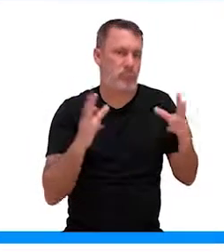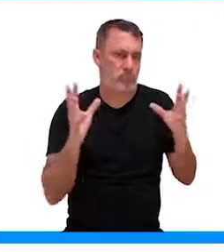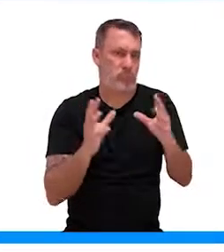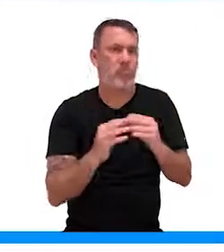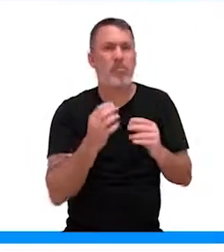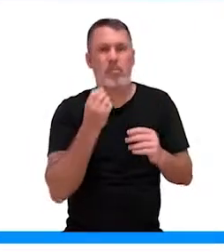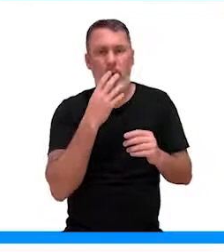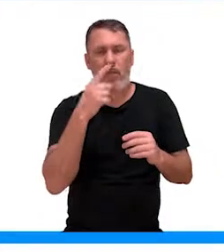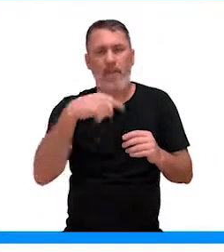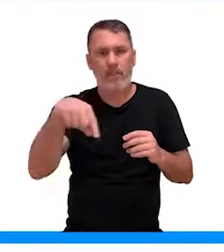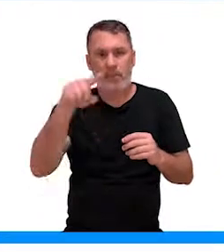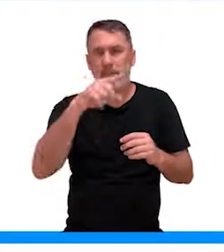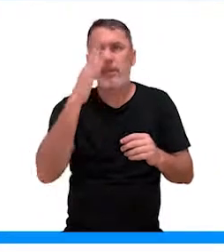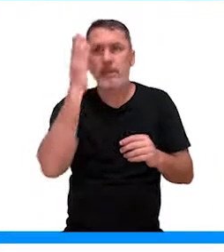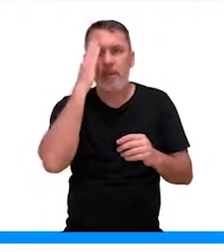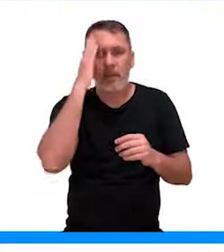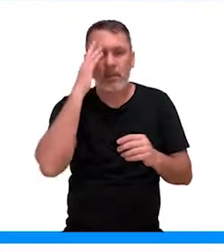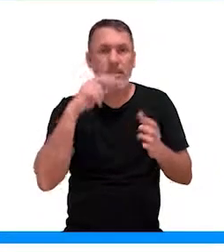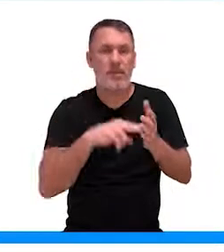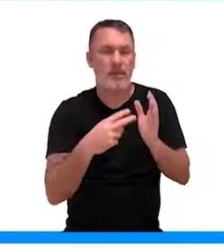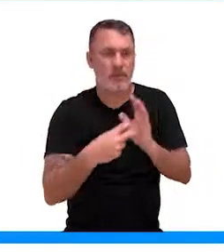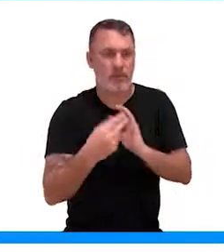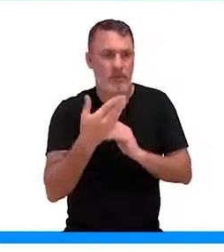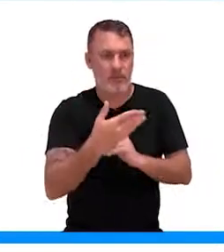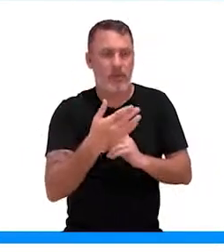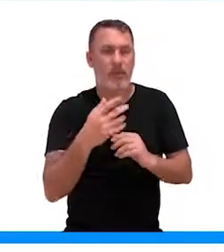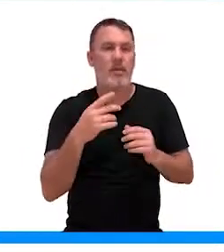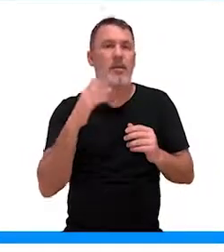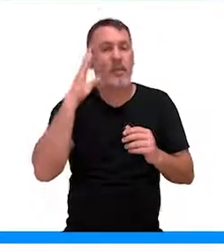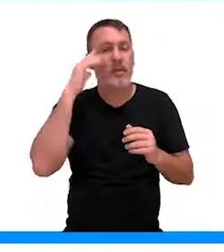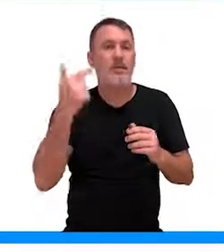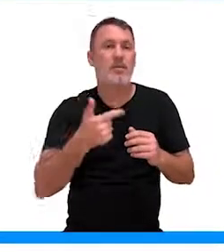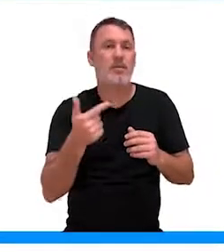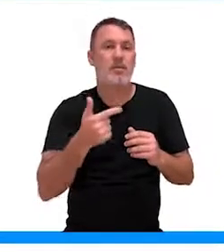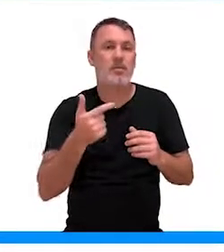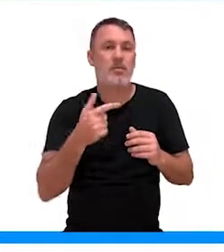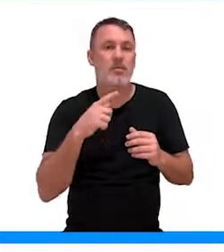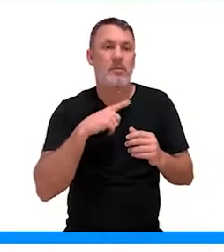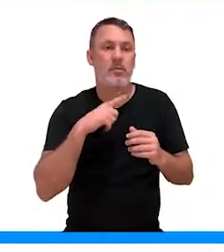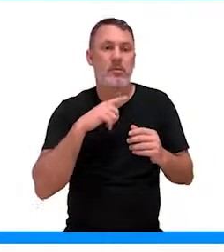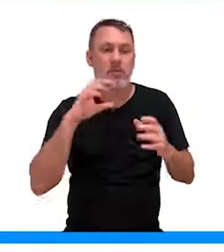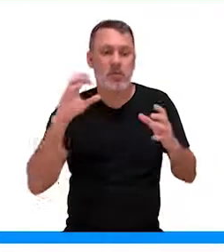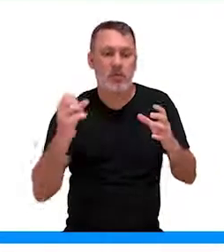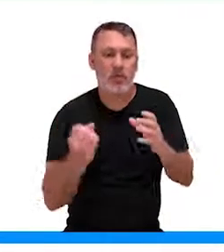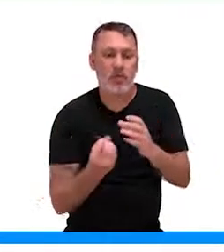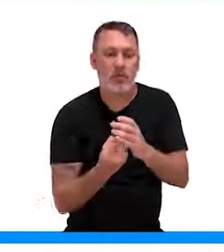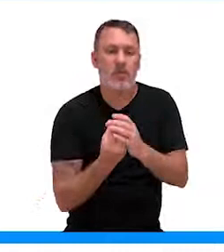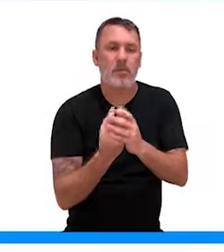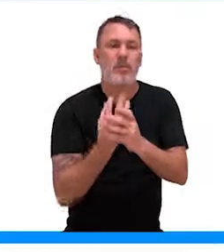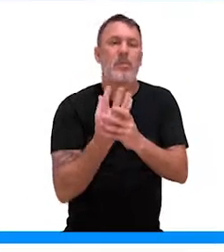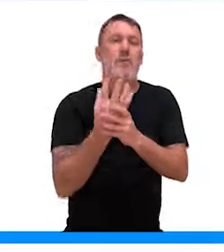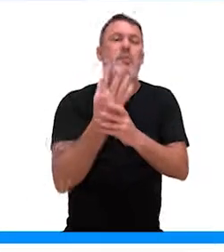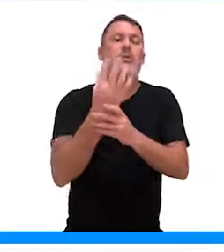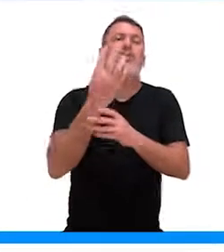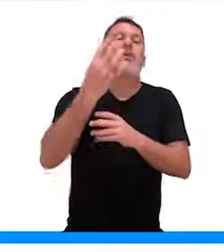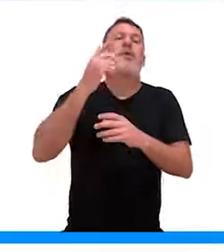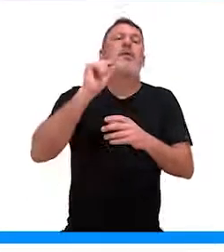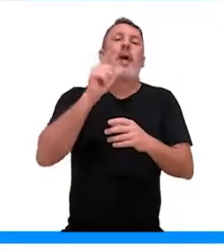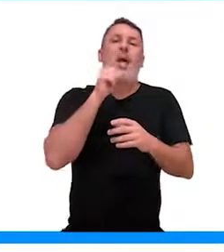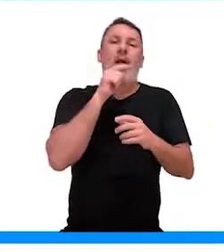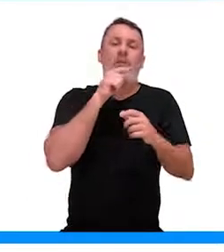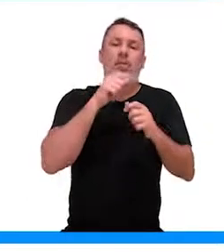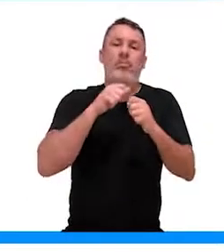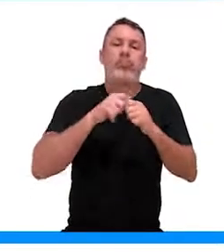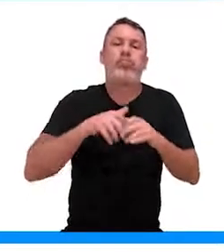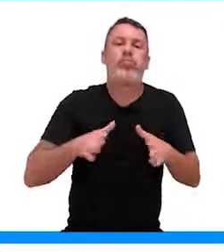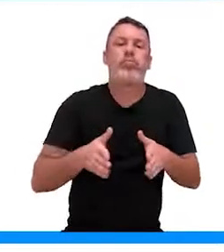a pena nós aqui considerarmos isso, principalmente esse segundo que eu falei com vocês, esse ressurgir, né? Esse brotar de